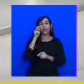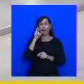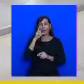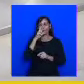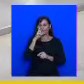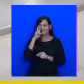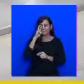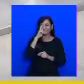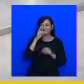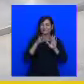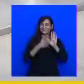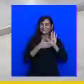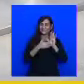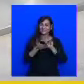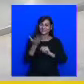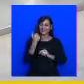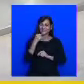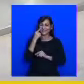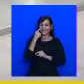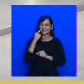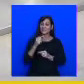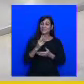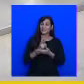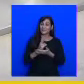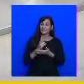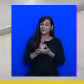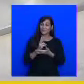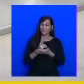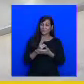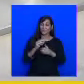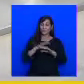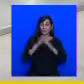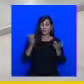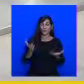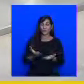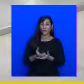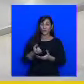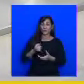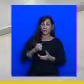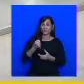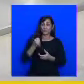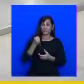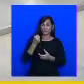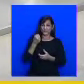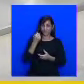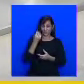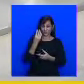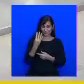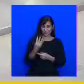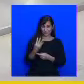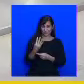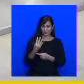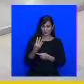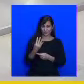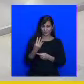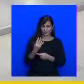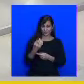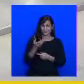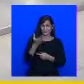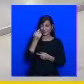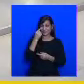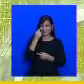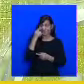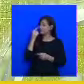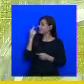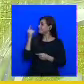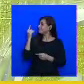sua aposta e boa sorte. Vamos lá. Passaremos então ao suporte em cima do globo número 4.